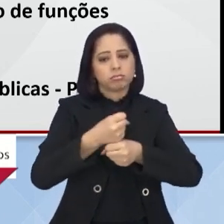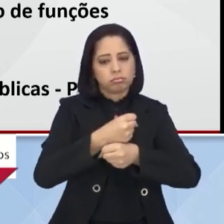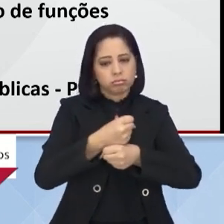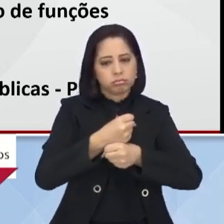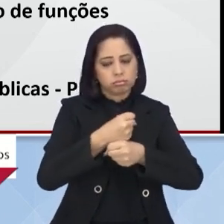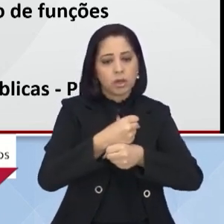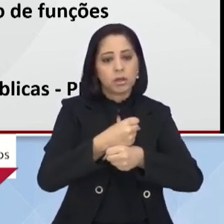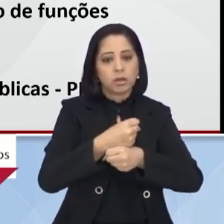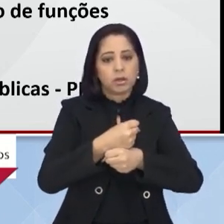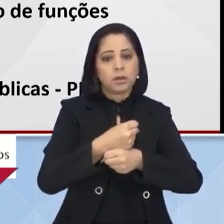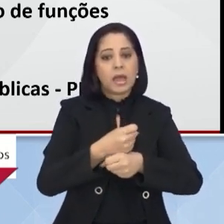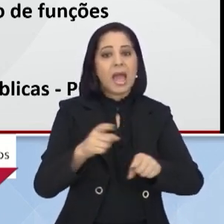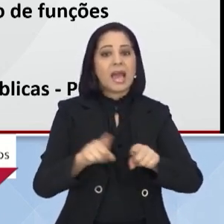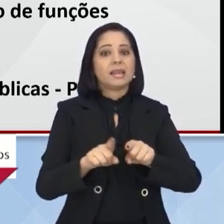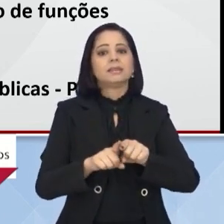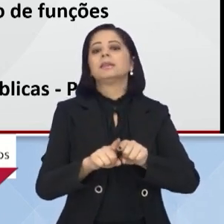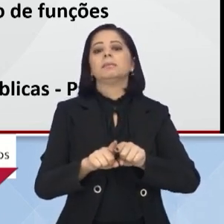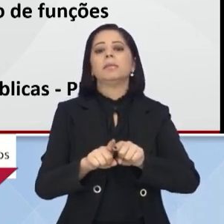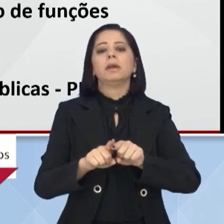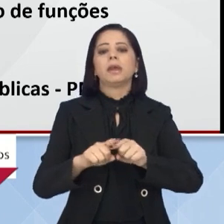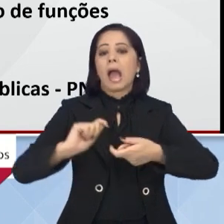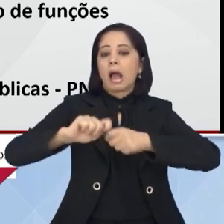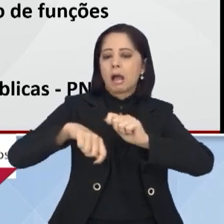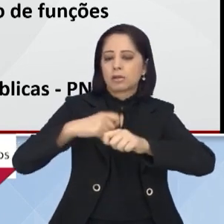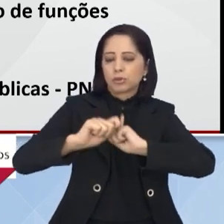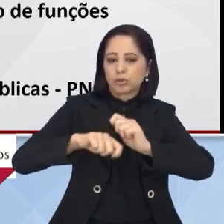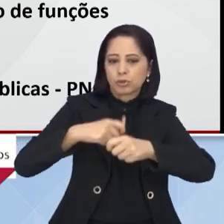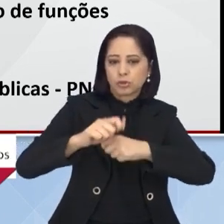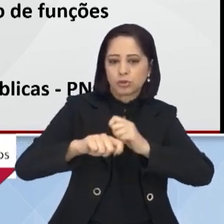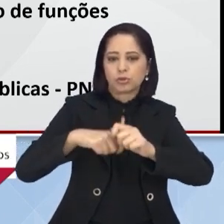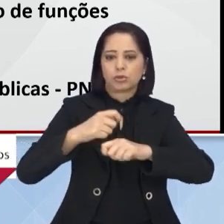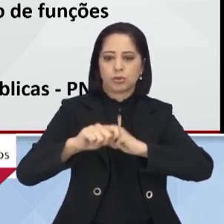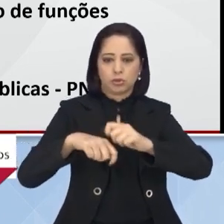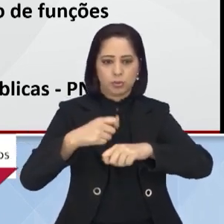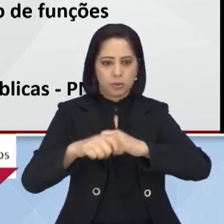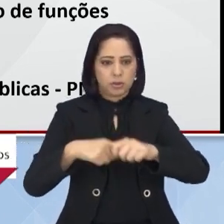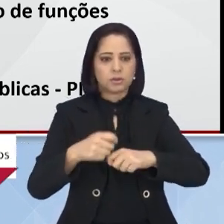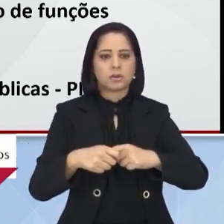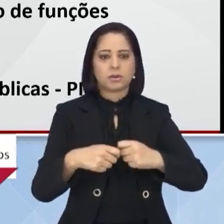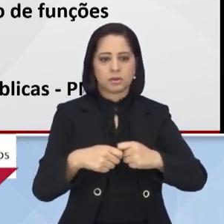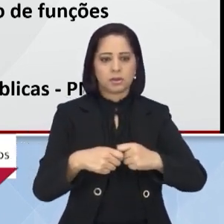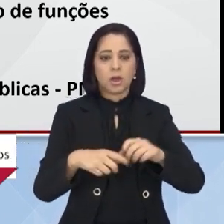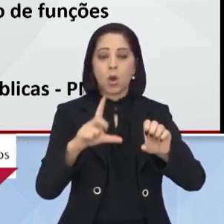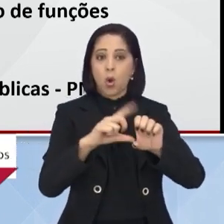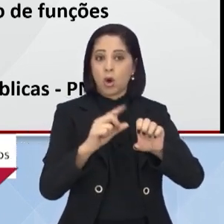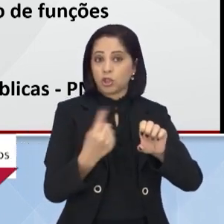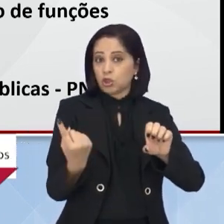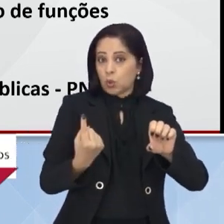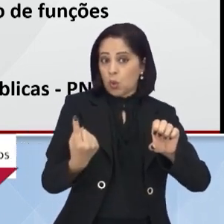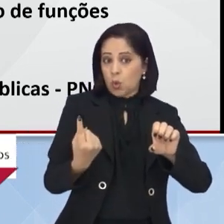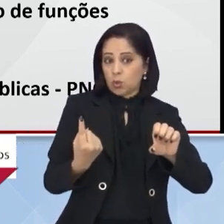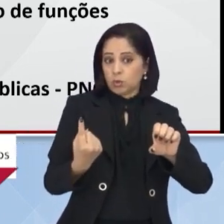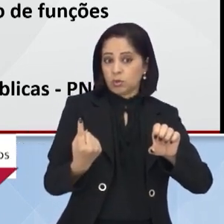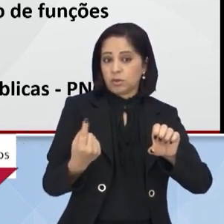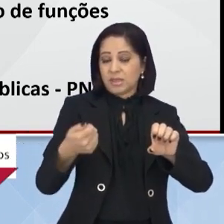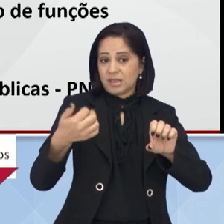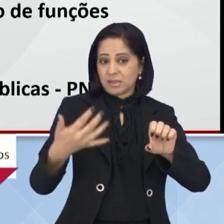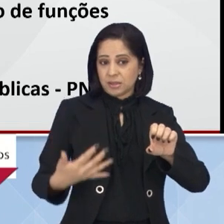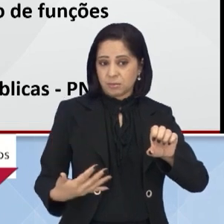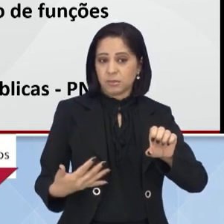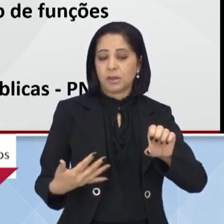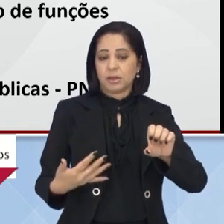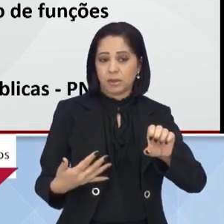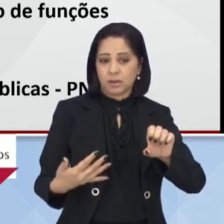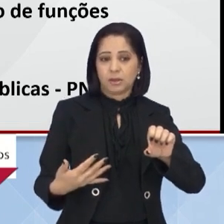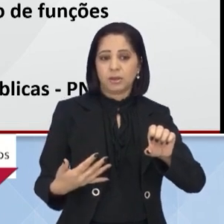a a questão da governança né na questão que tá aqui no parágrafo único do artigo 11 que diz que elenca toda aquelas